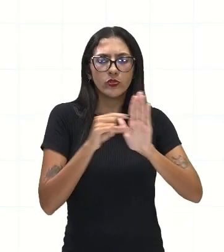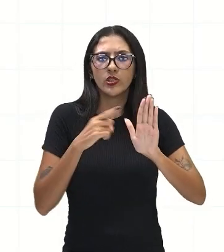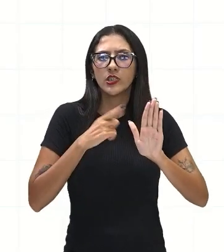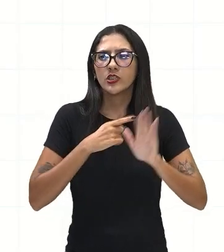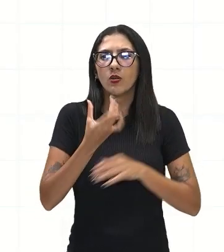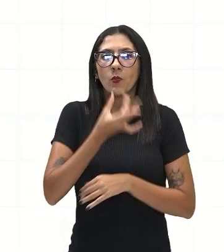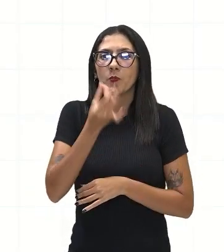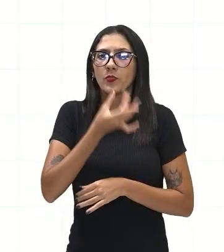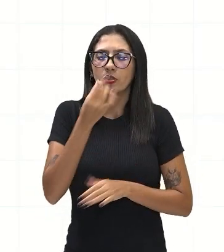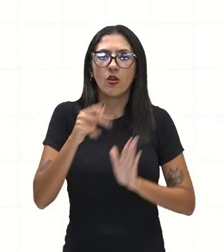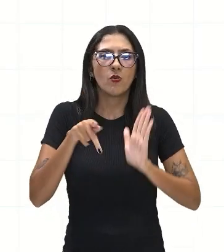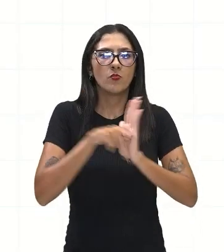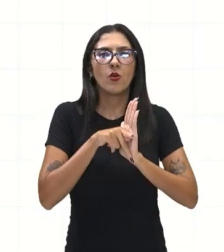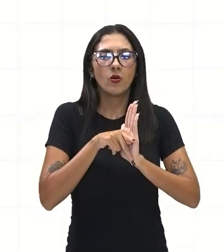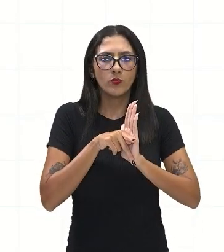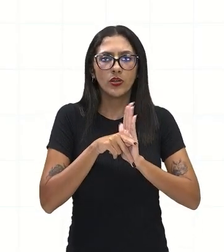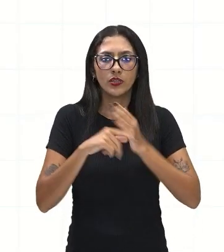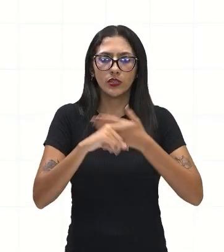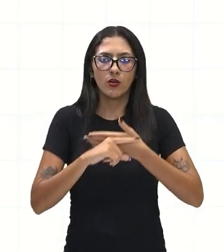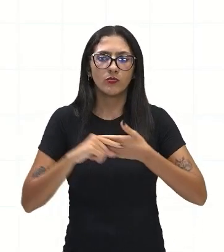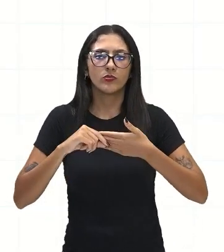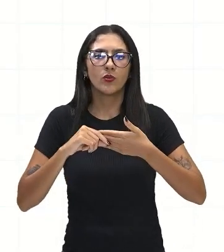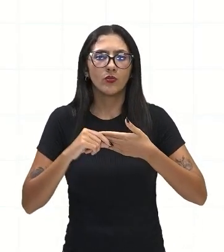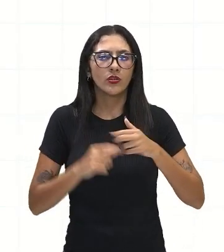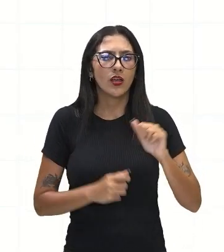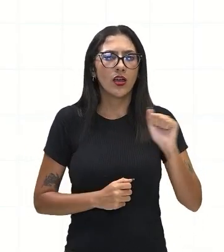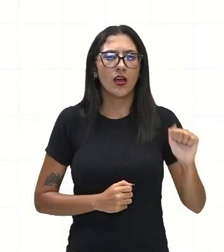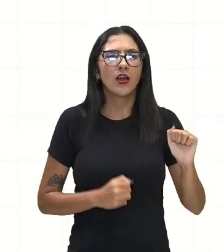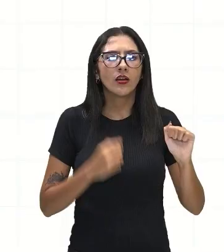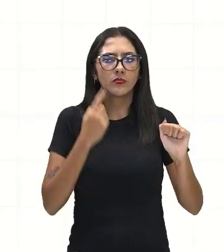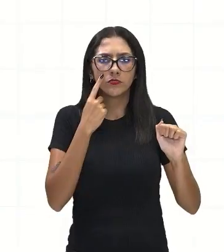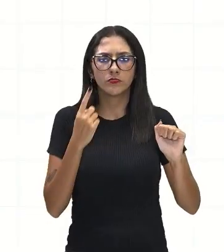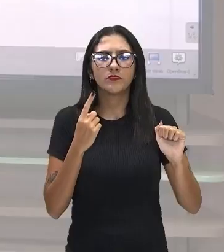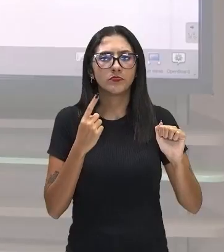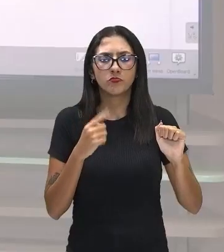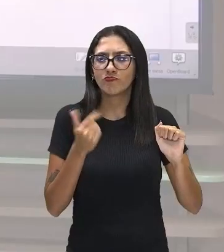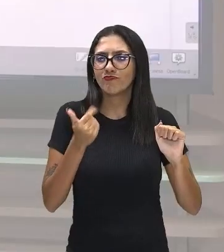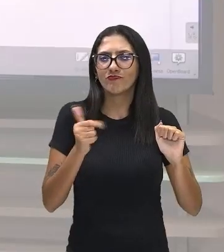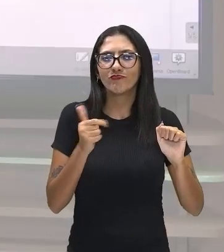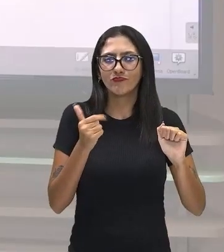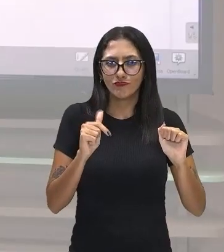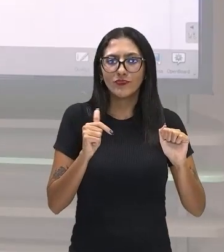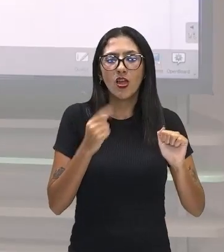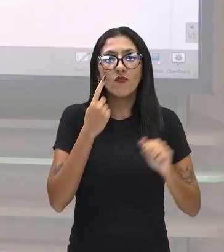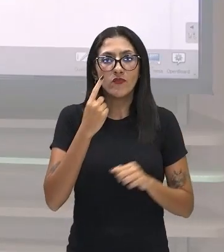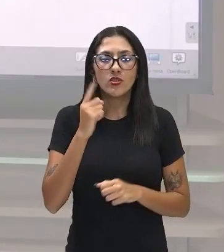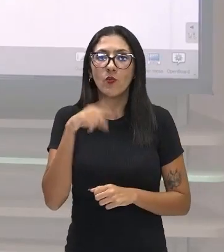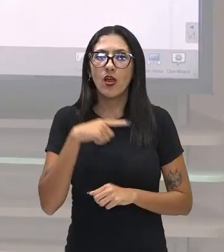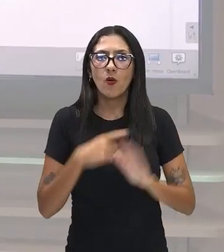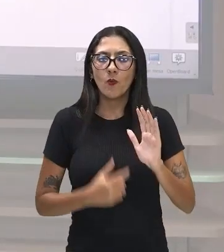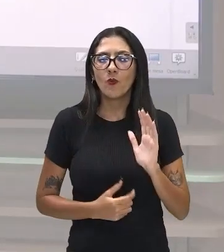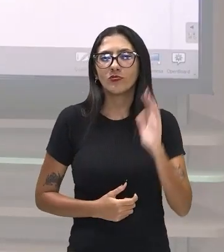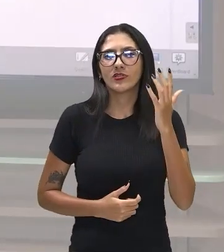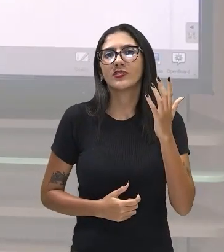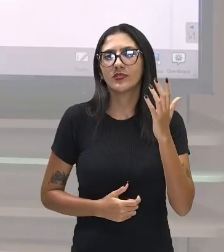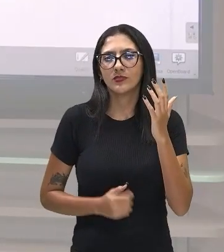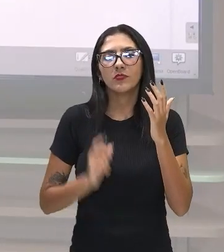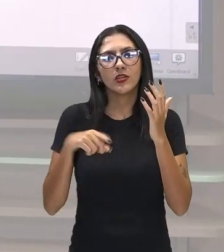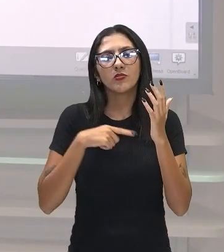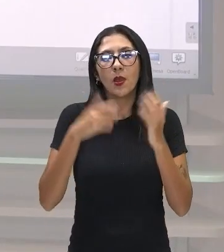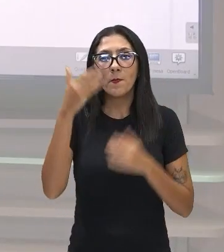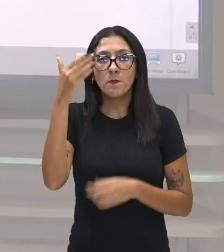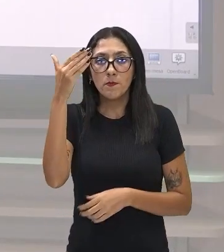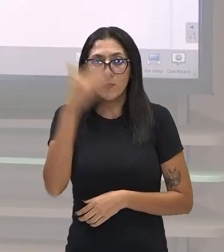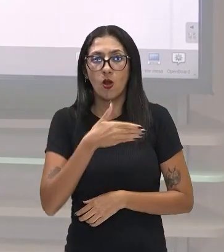autora é: sempre gostei muito de livros? Não, esse nós vimos, que é fato. E ela prova, né?